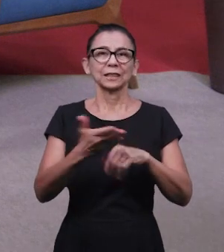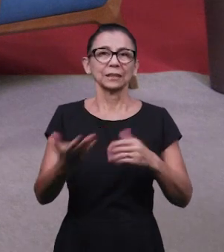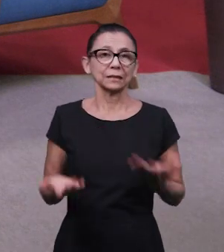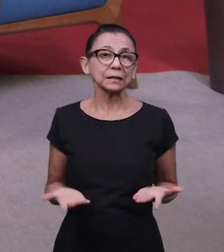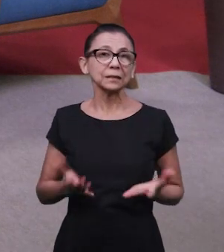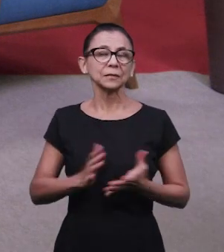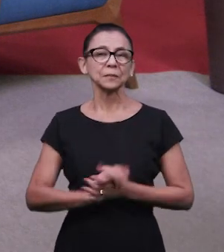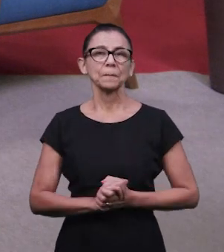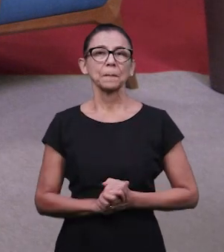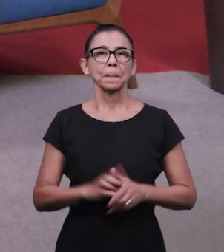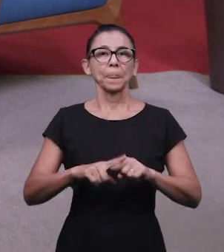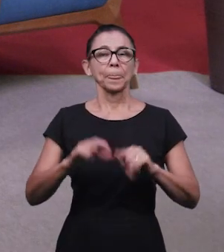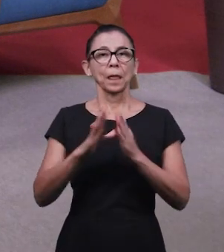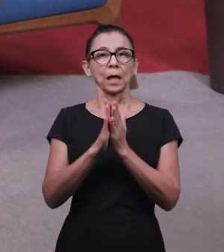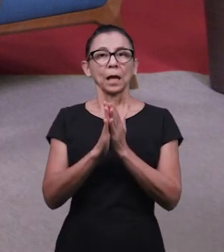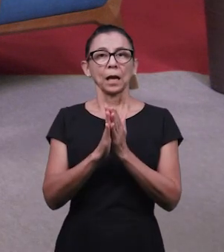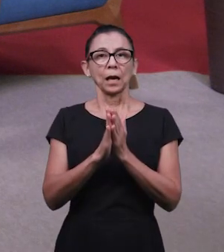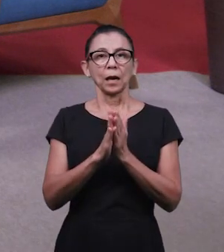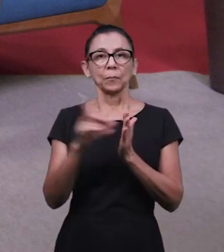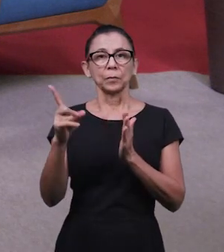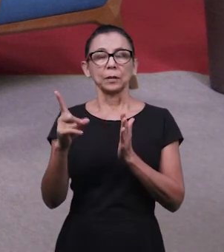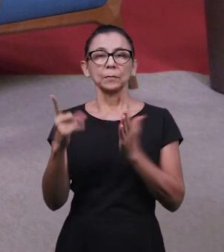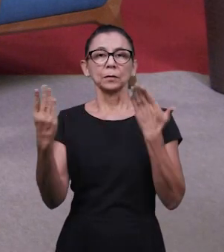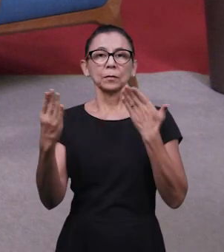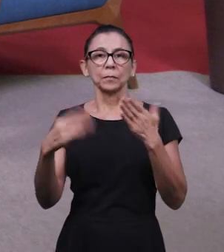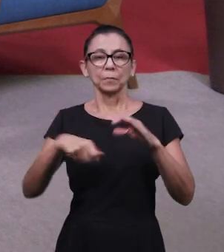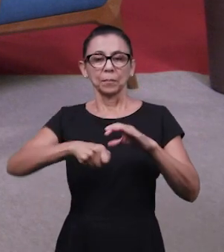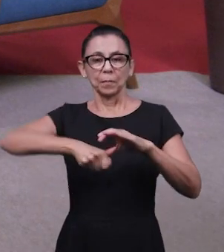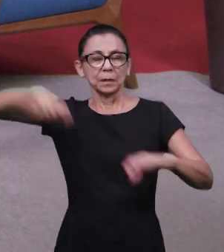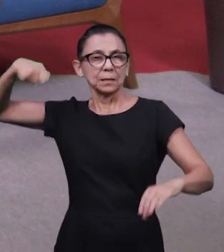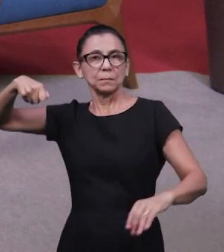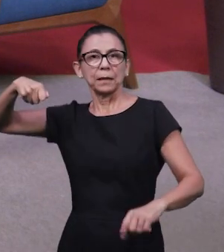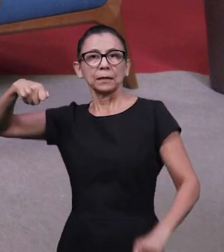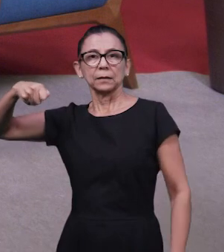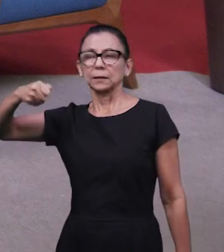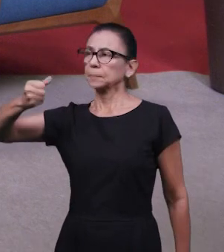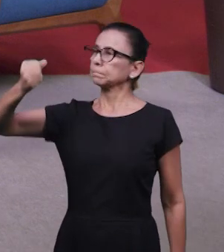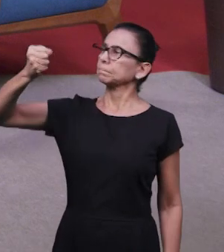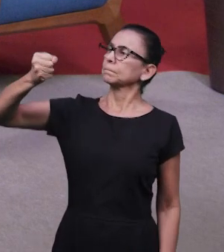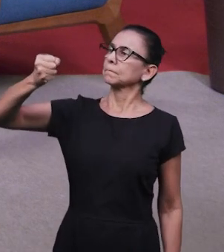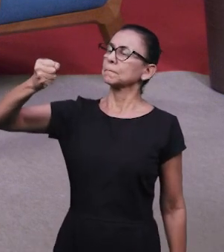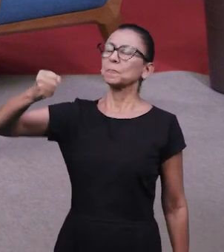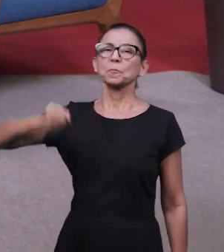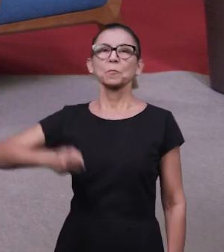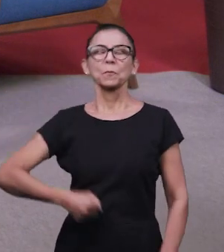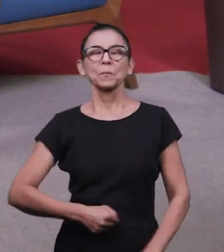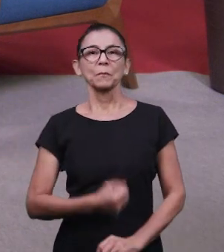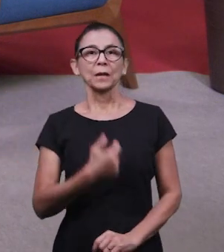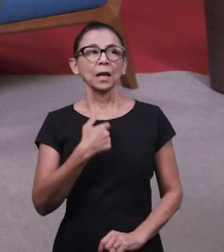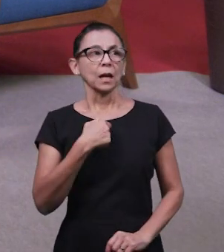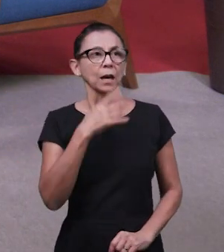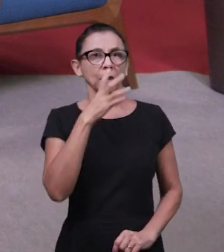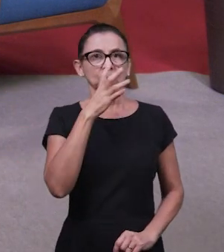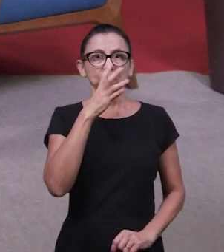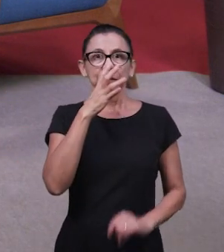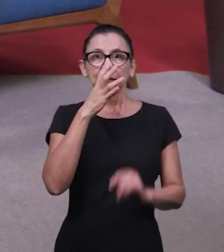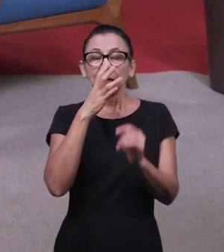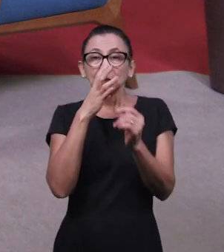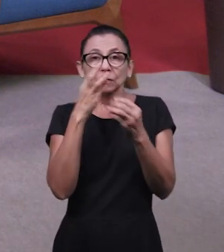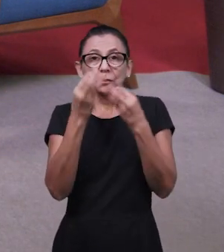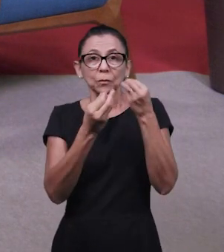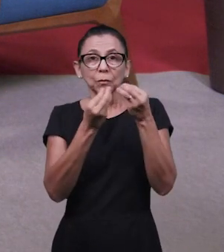decoração, não. O servo de Deus, né, aquele que a obra nos faz viver continuamente com a palavra, porque o adversário